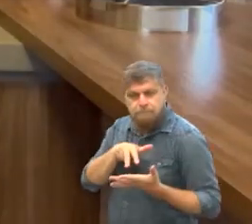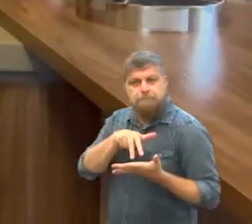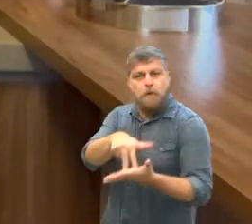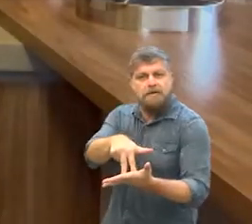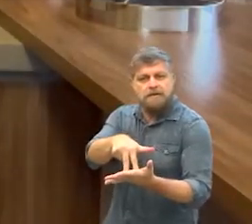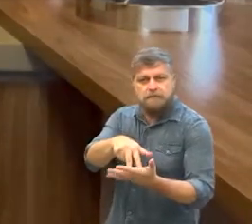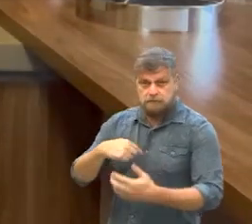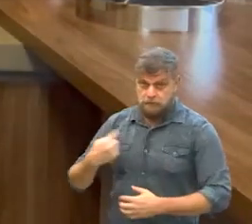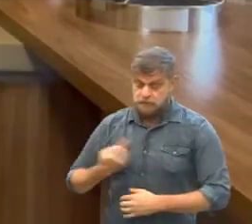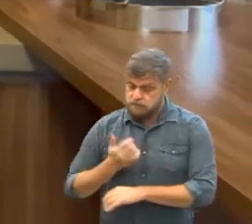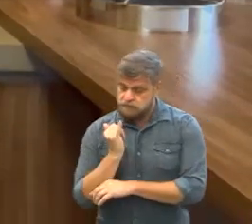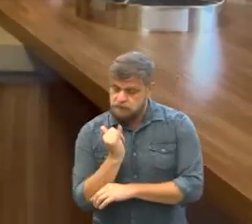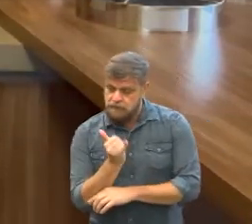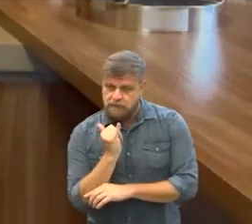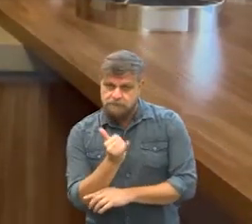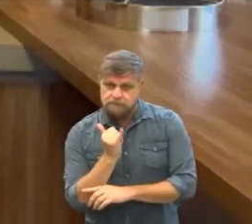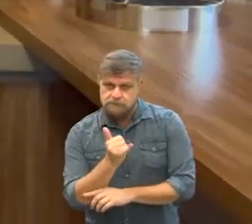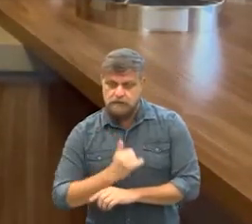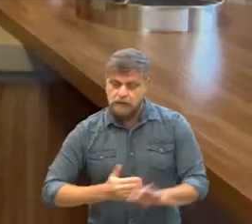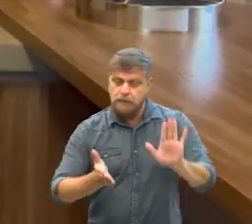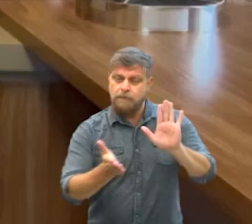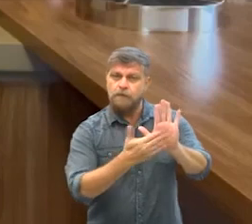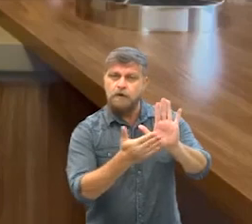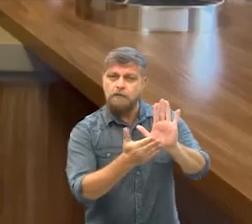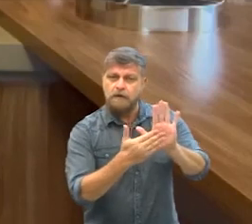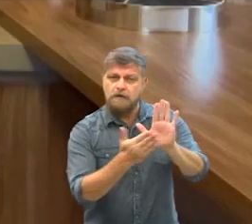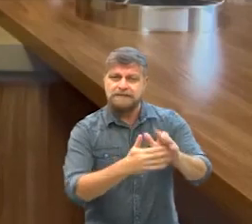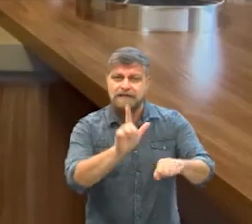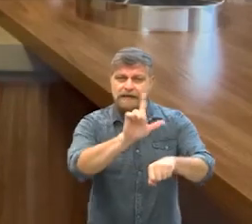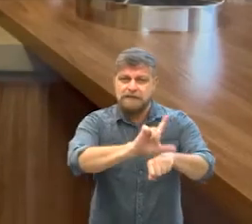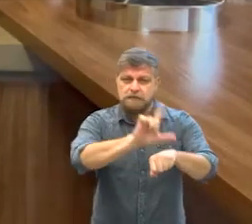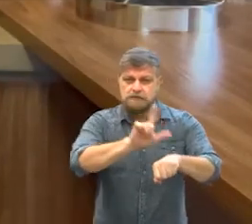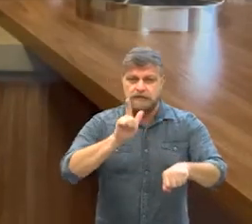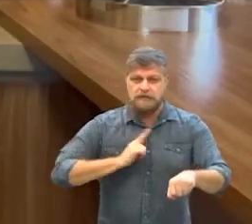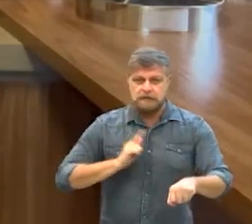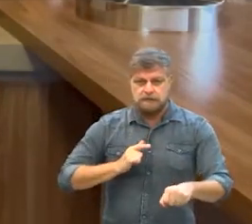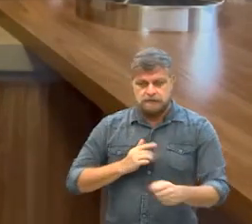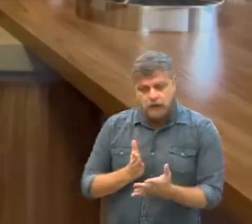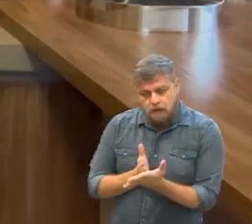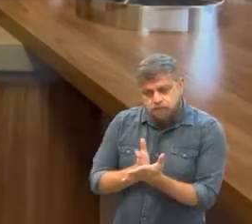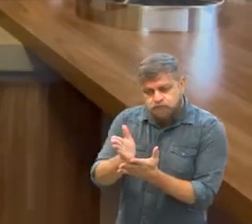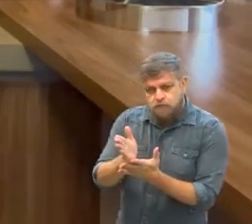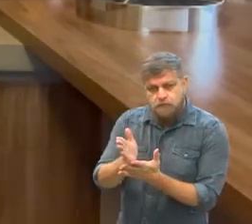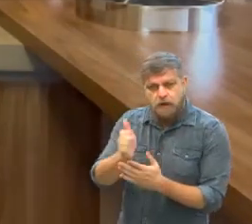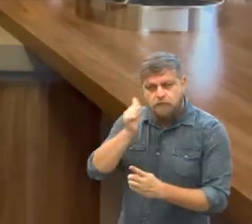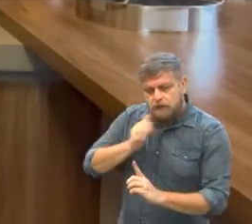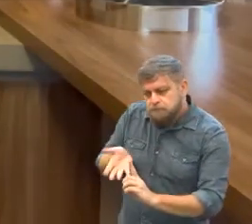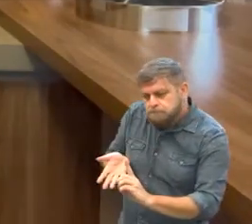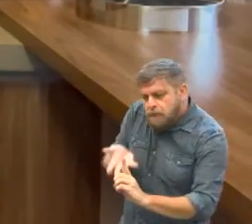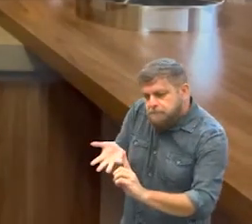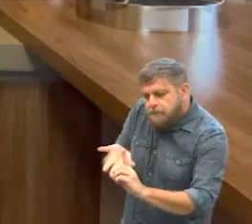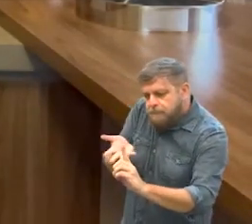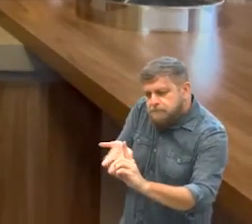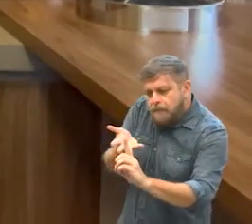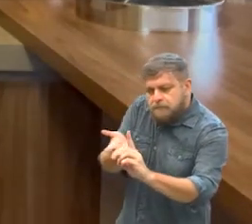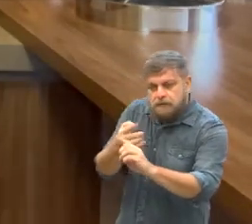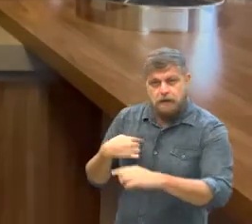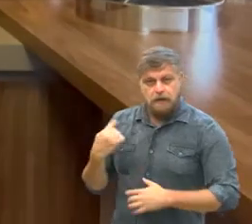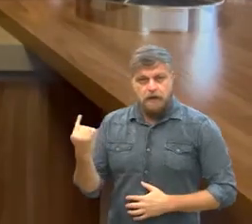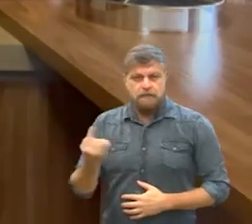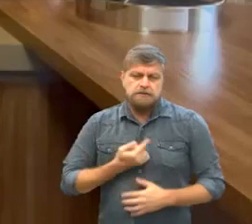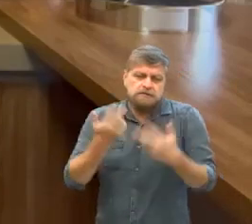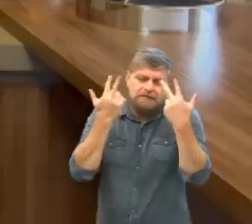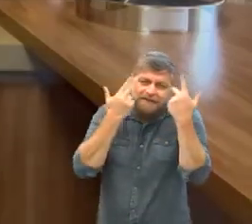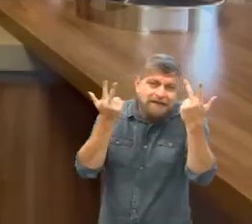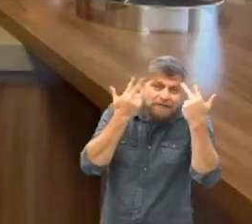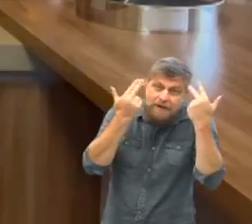empoderamento. Não é à toa que a gente fala, nosso propósito da Quinta é dar suporte ao caminho das mulheres. Então,